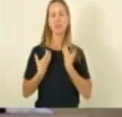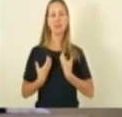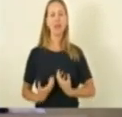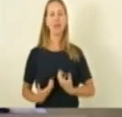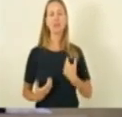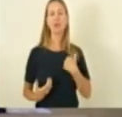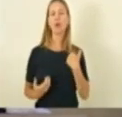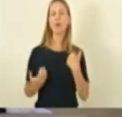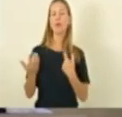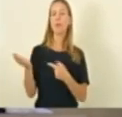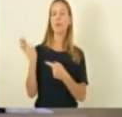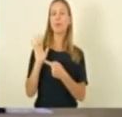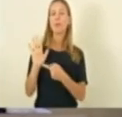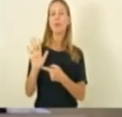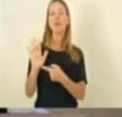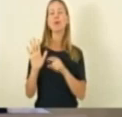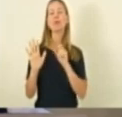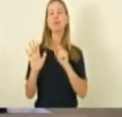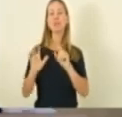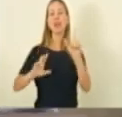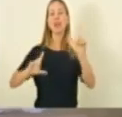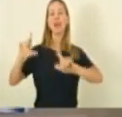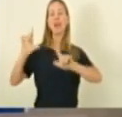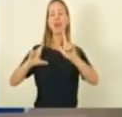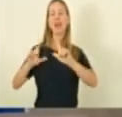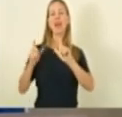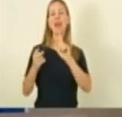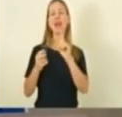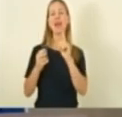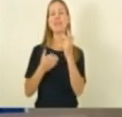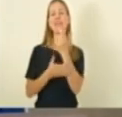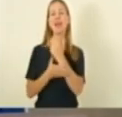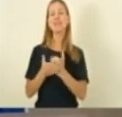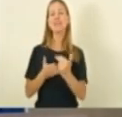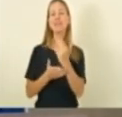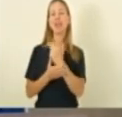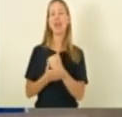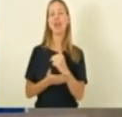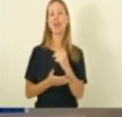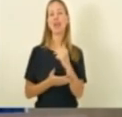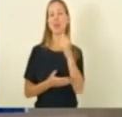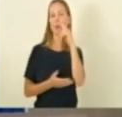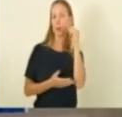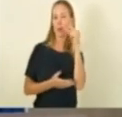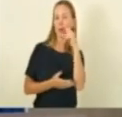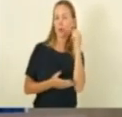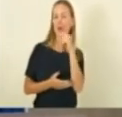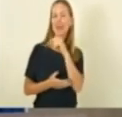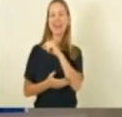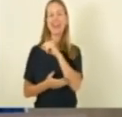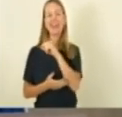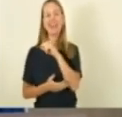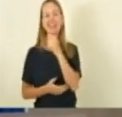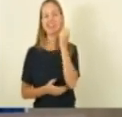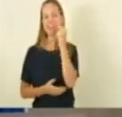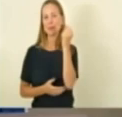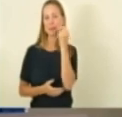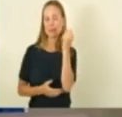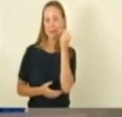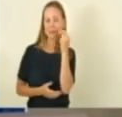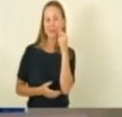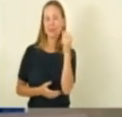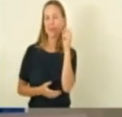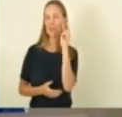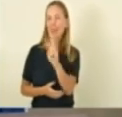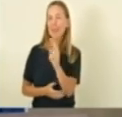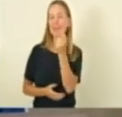desenho animado de Tom e Jerry para relembrar minha infância e acho divertido e morro de rir com isso até hoje, algumas coisas